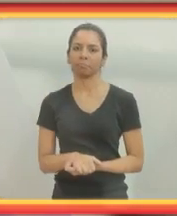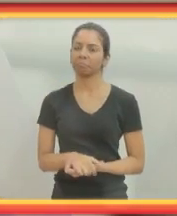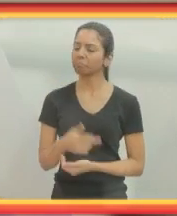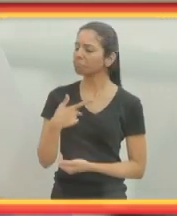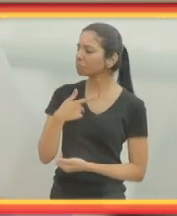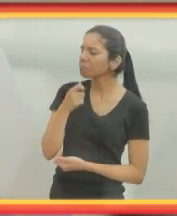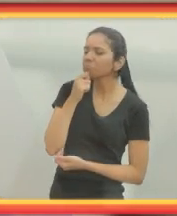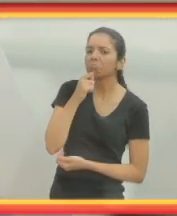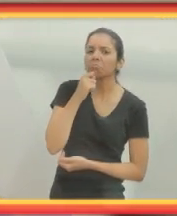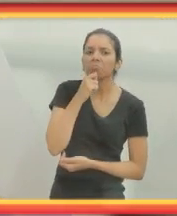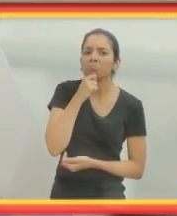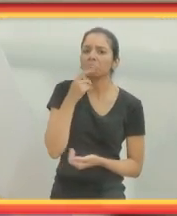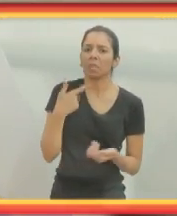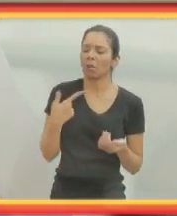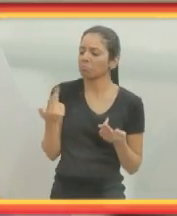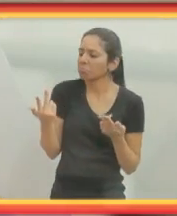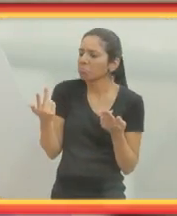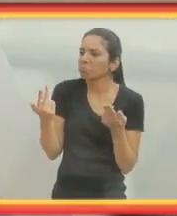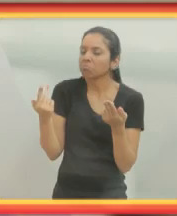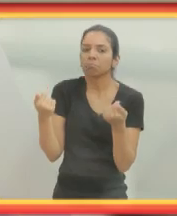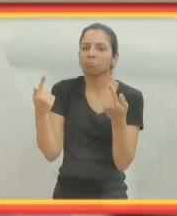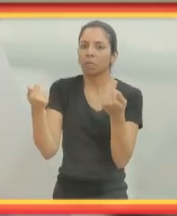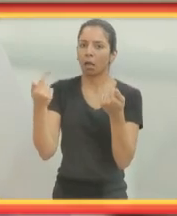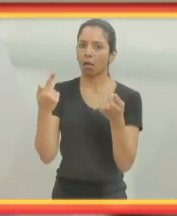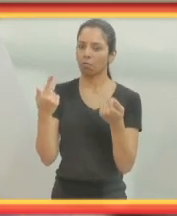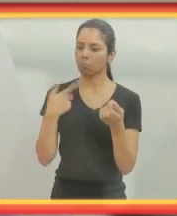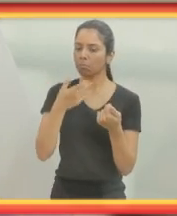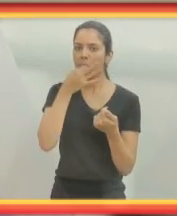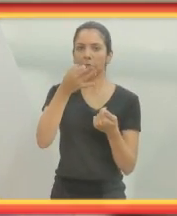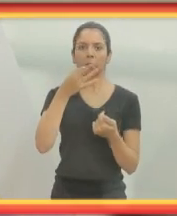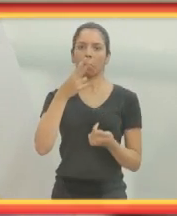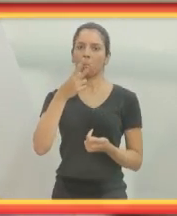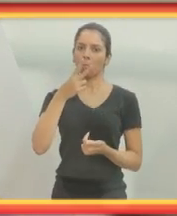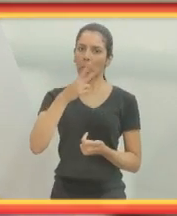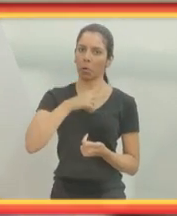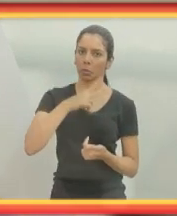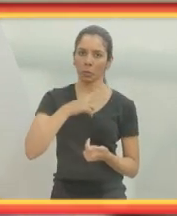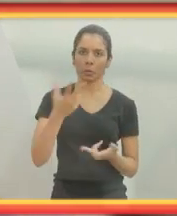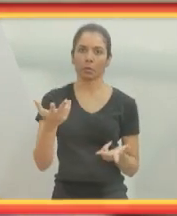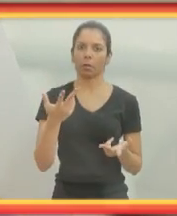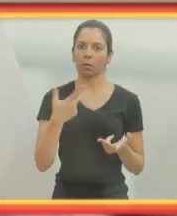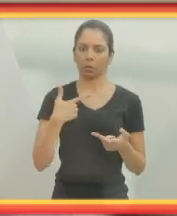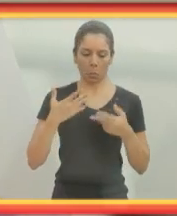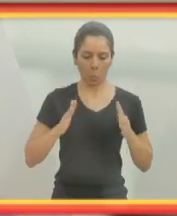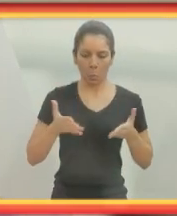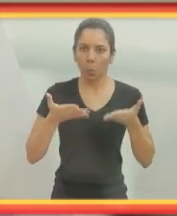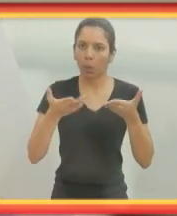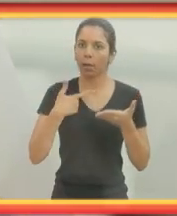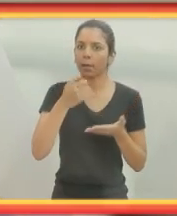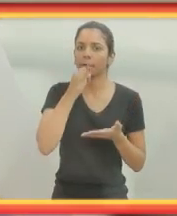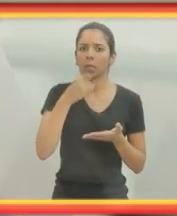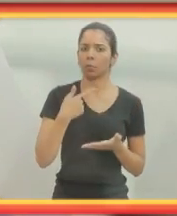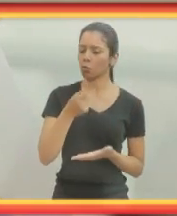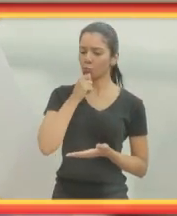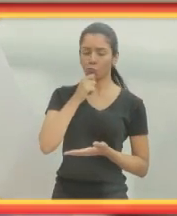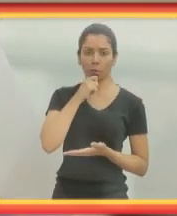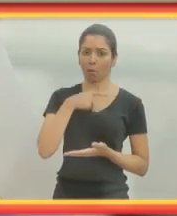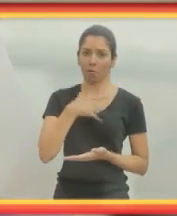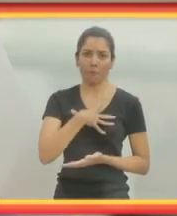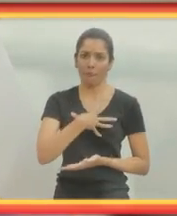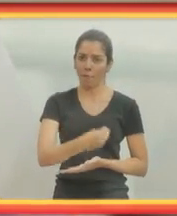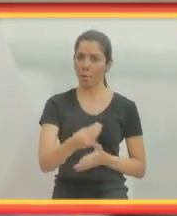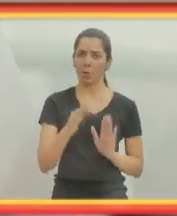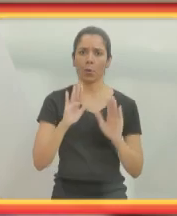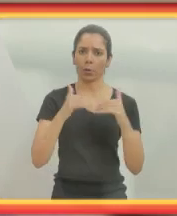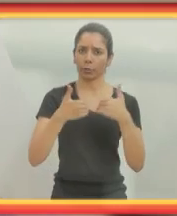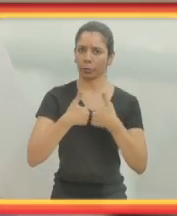tenho nenhuma perspectiva pessoal que me move. Por exemplo, eu não tenho